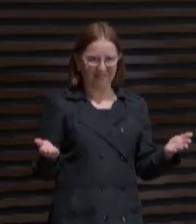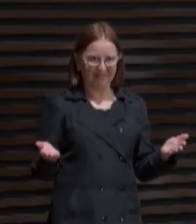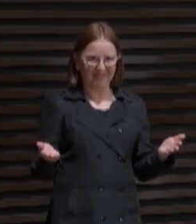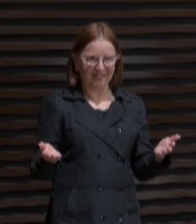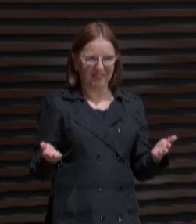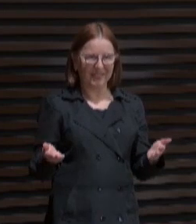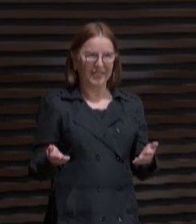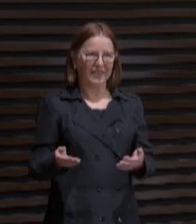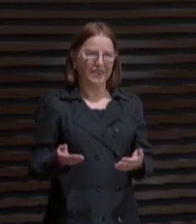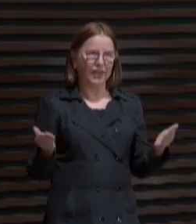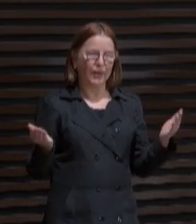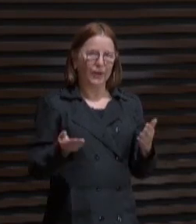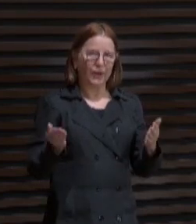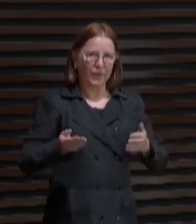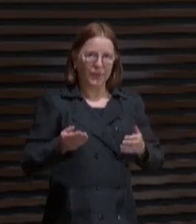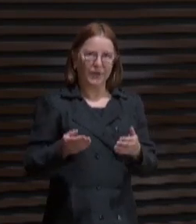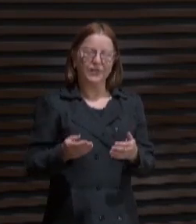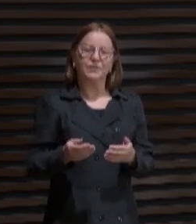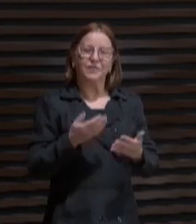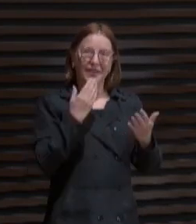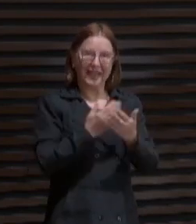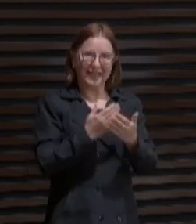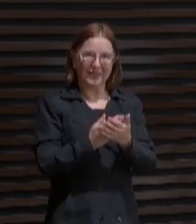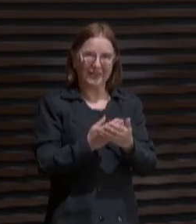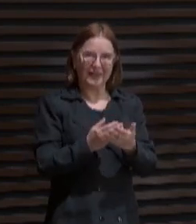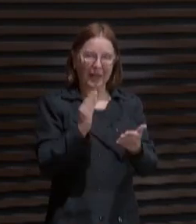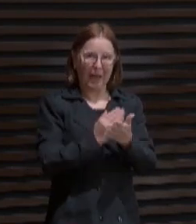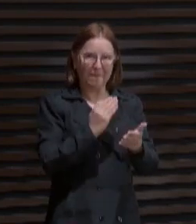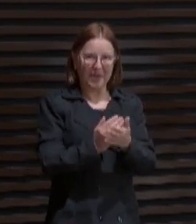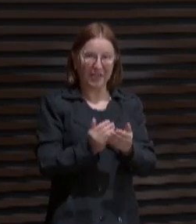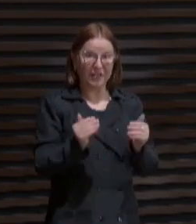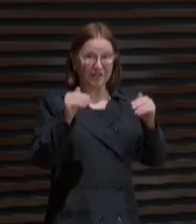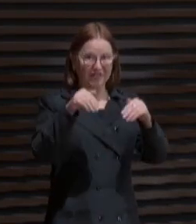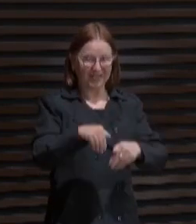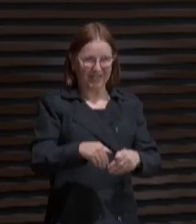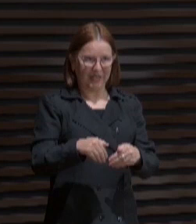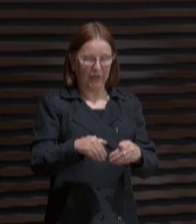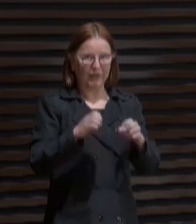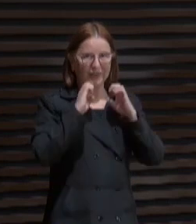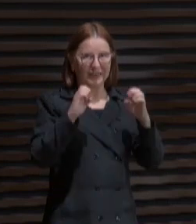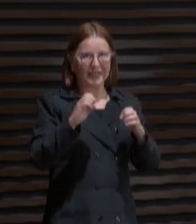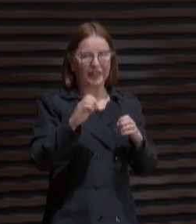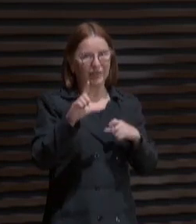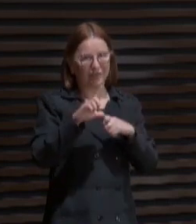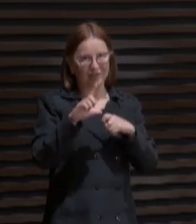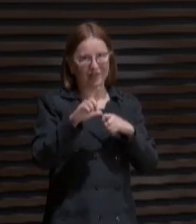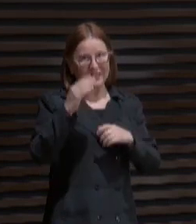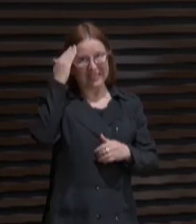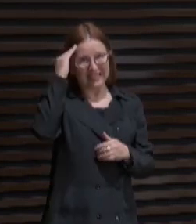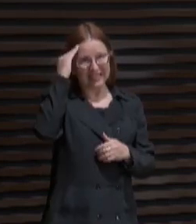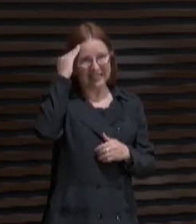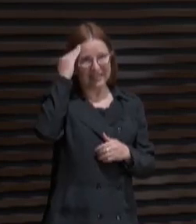debruçar e entender essa parte final do Evangelho segundo Lucas e entender um